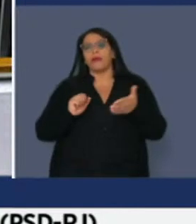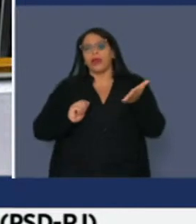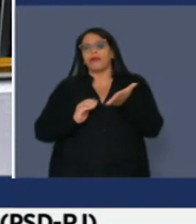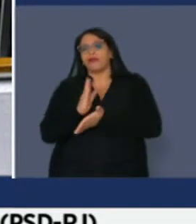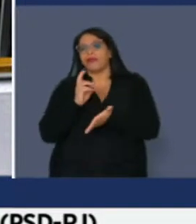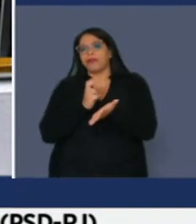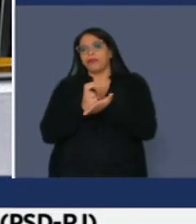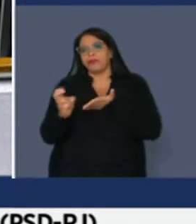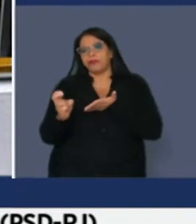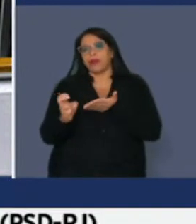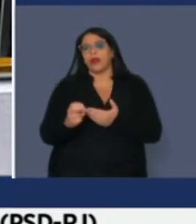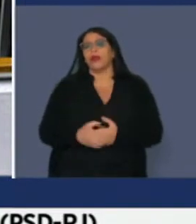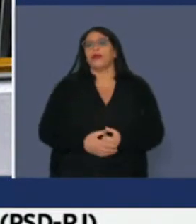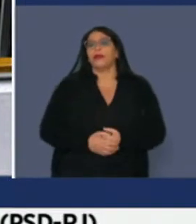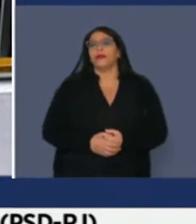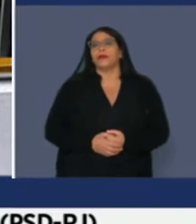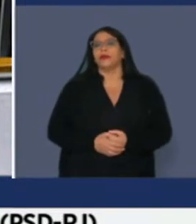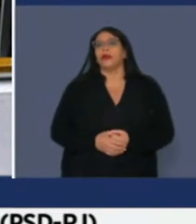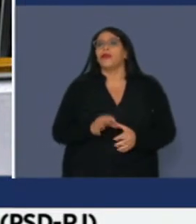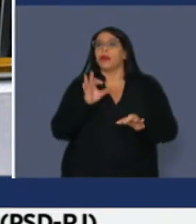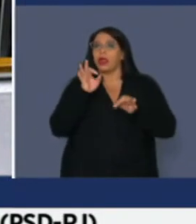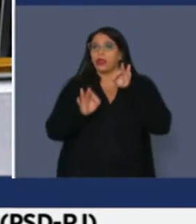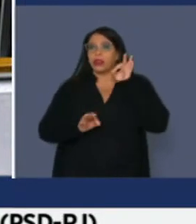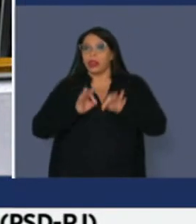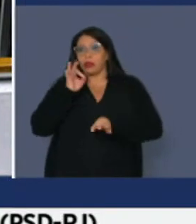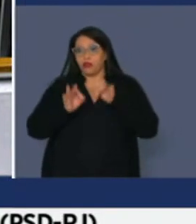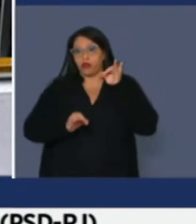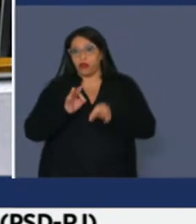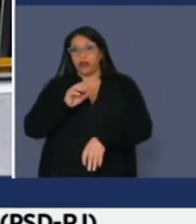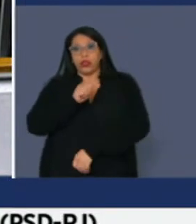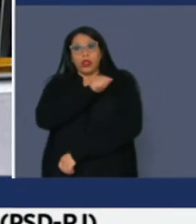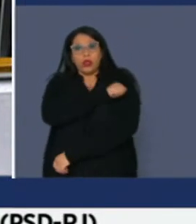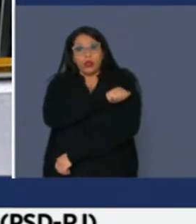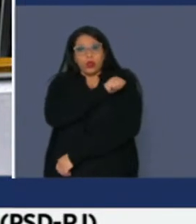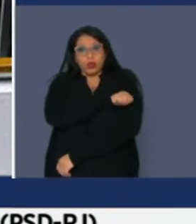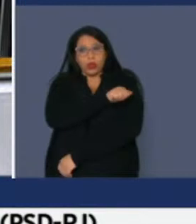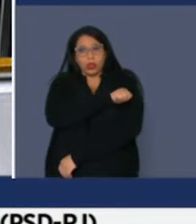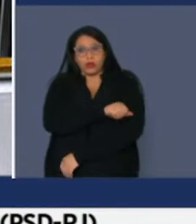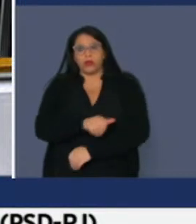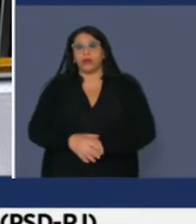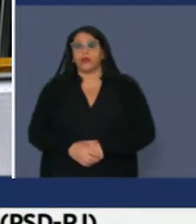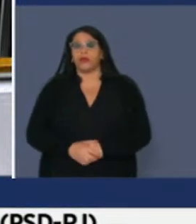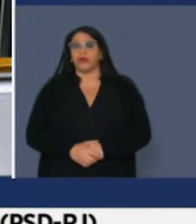que segue no Poder Judiciário do Rio de Janeiro.